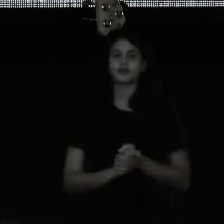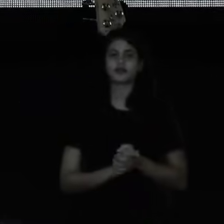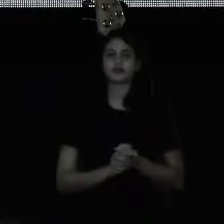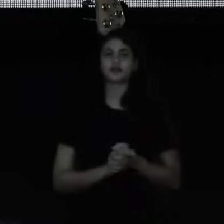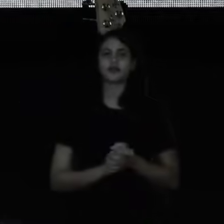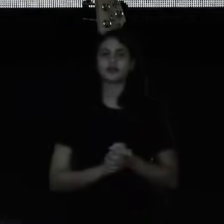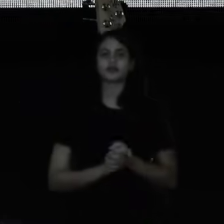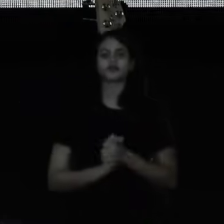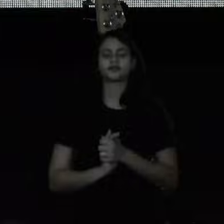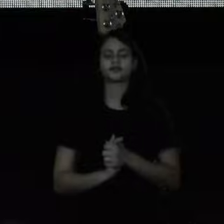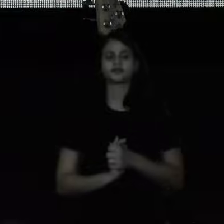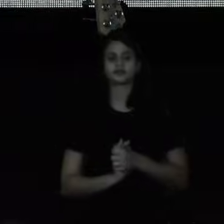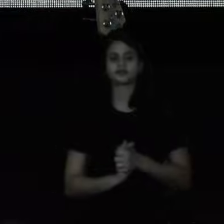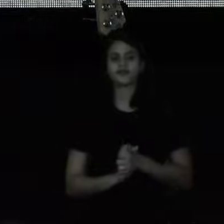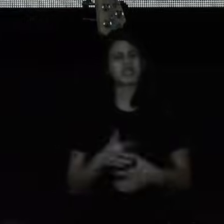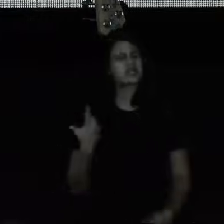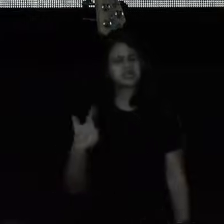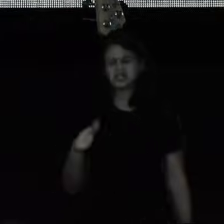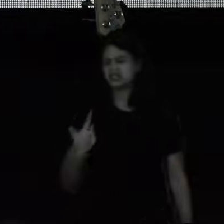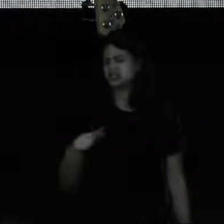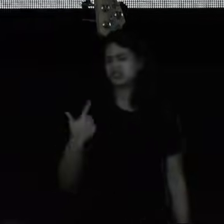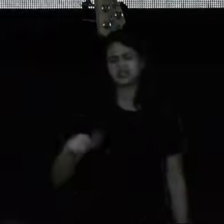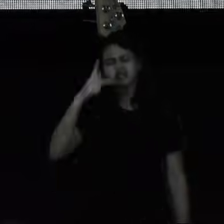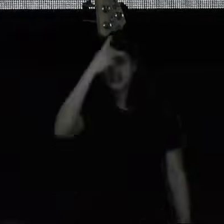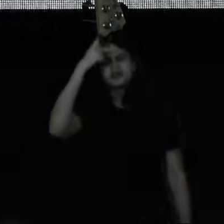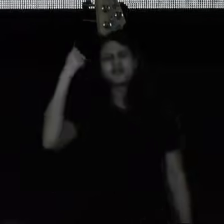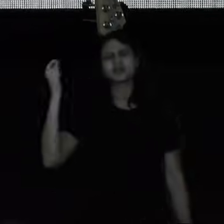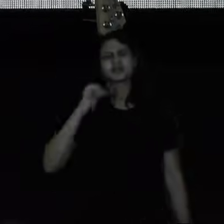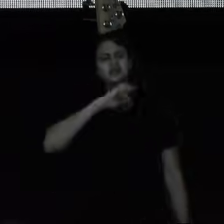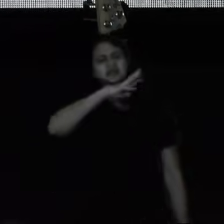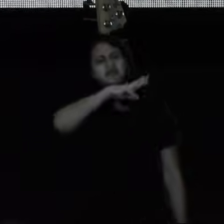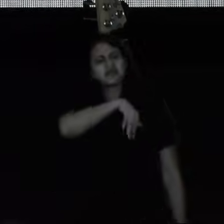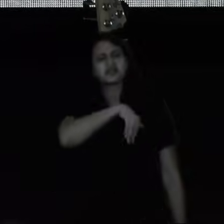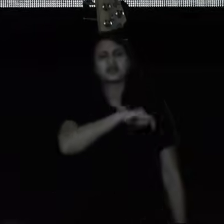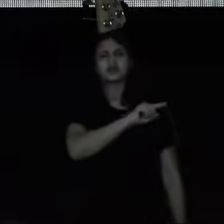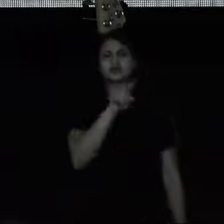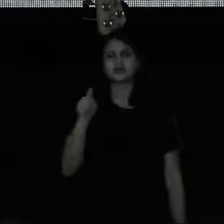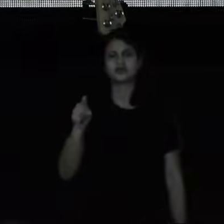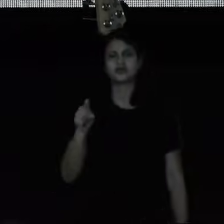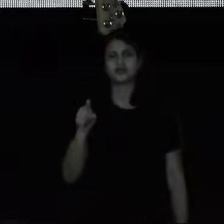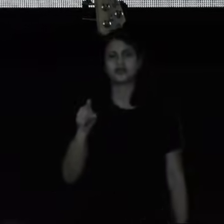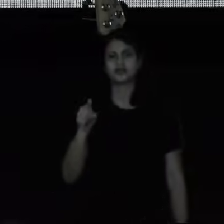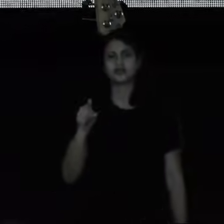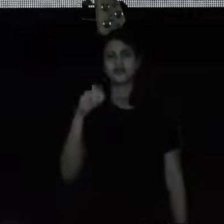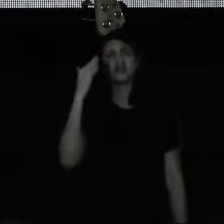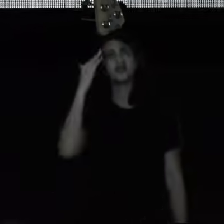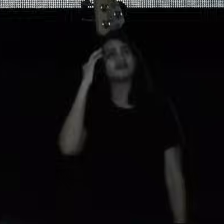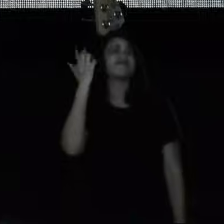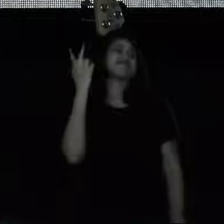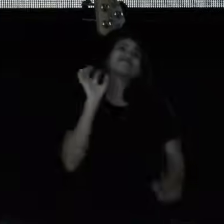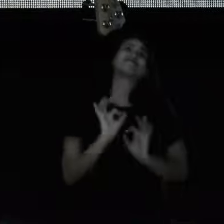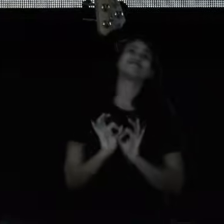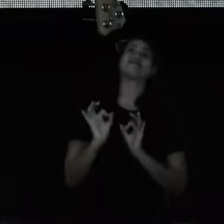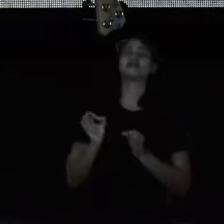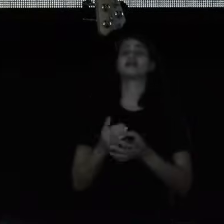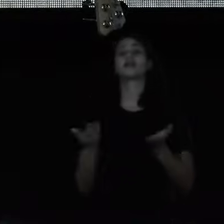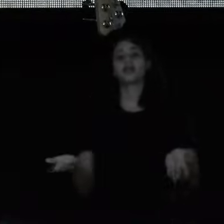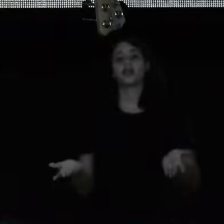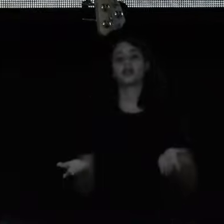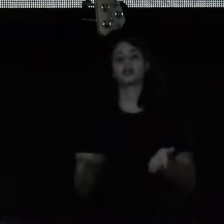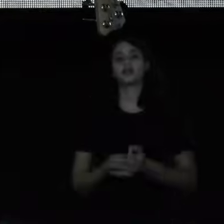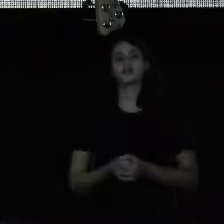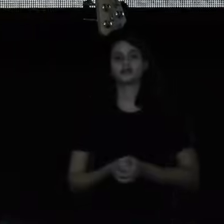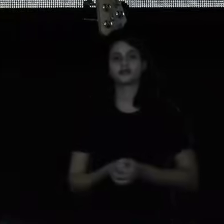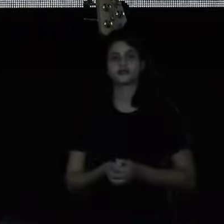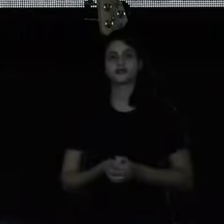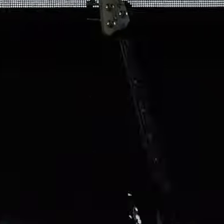que verdadeiramente pensam mal de você, porque muitas vezes é coisa da sua cabeça. É ou não é? Oh,